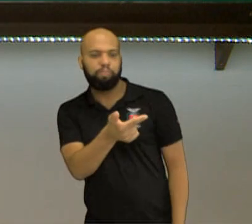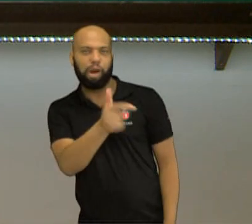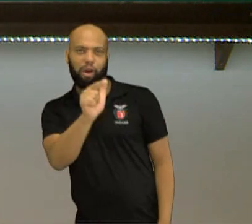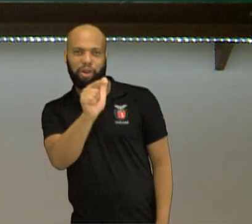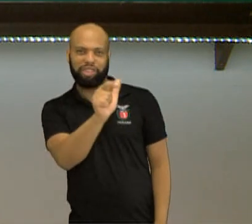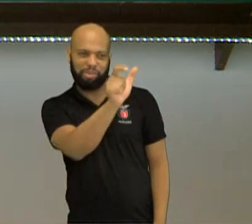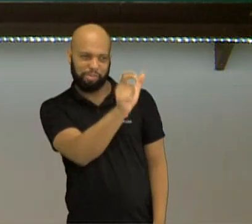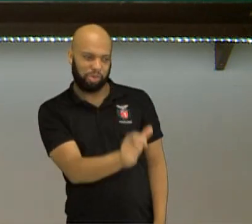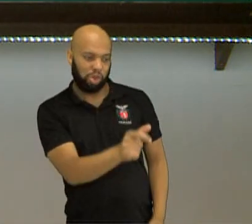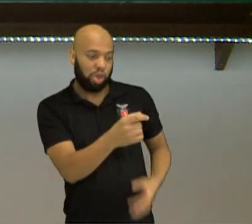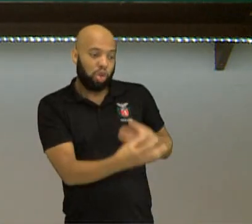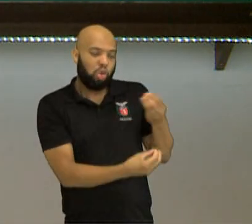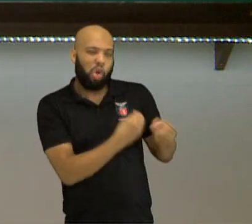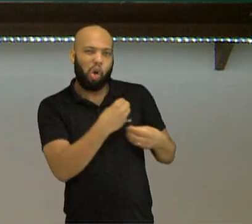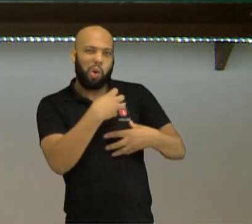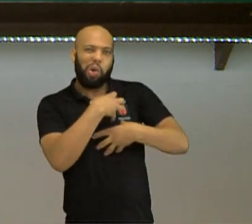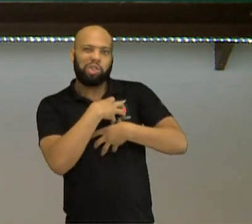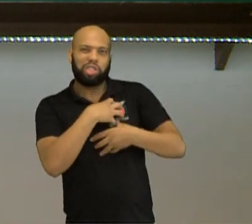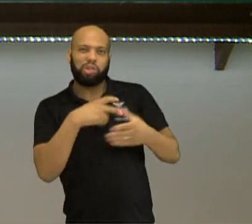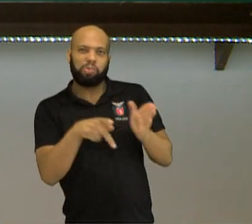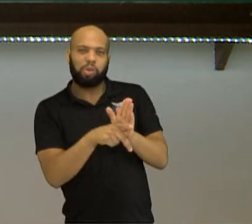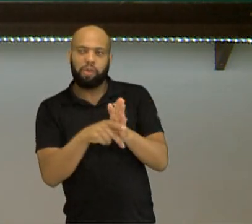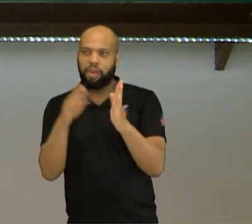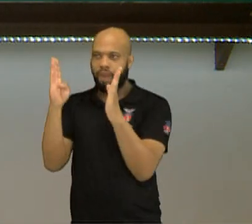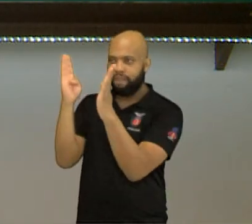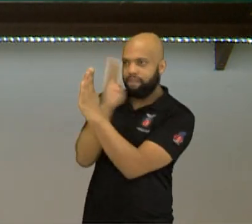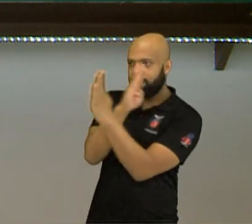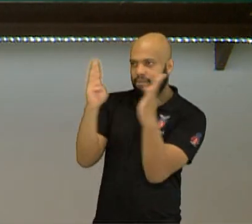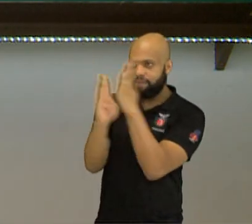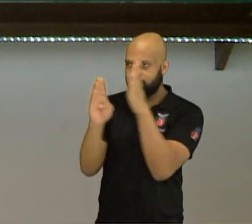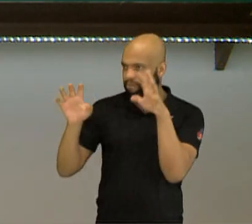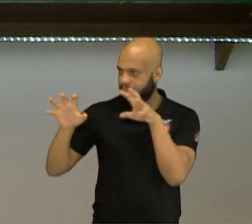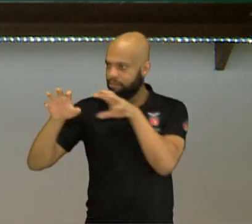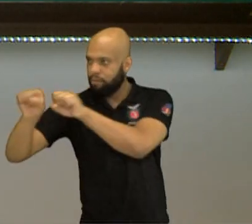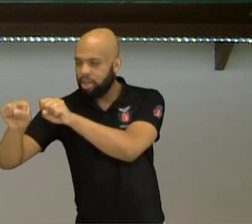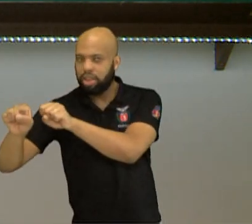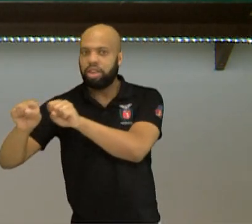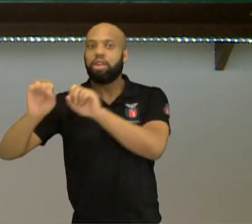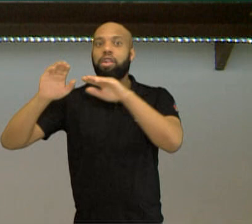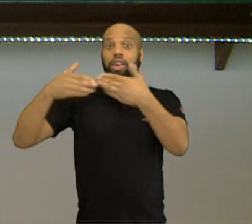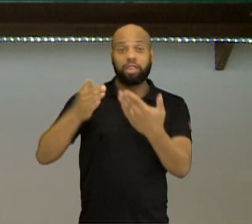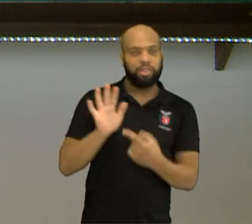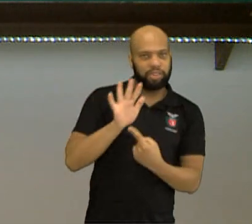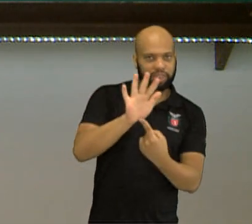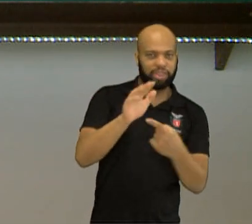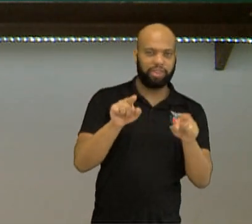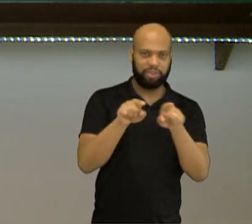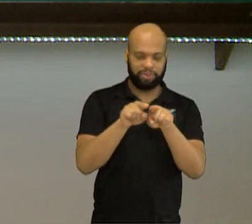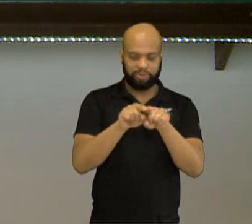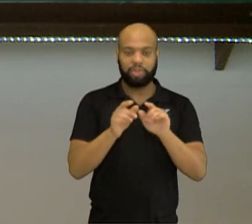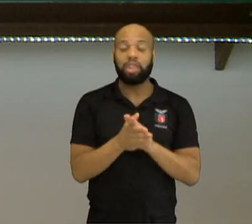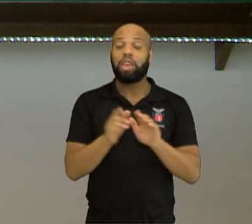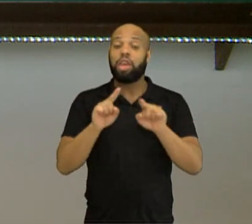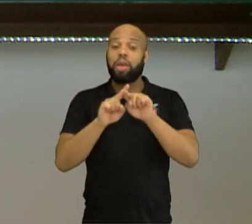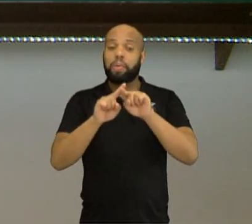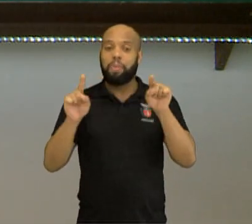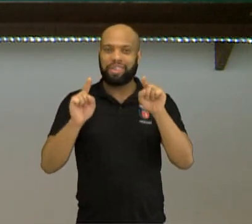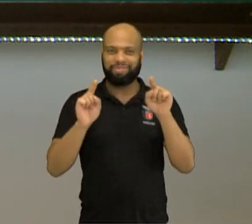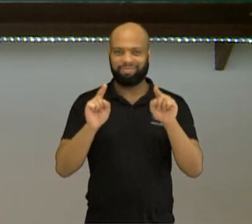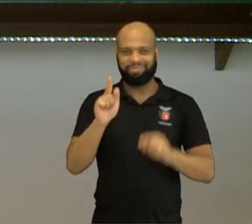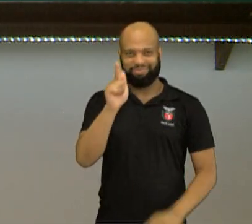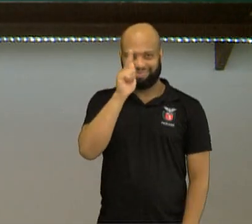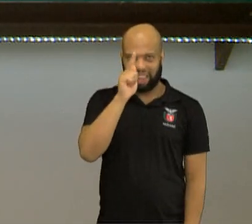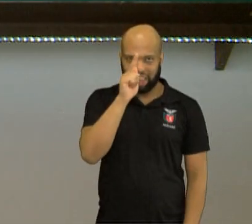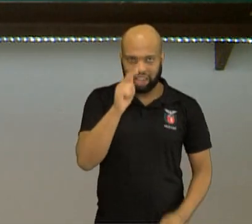né, como que foi uma caçada e ali ele fazer aquela encenação. Mas na Grécia,